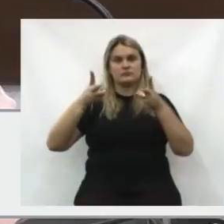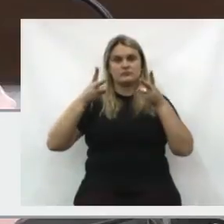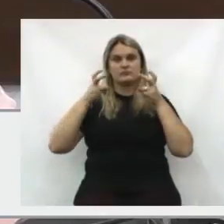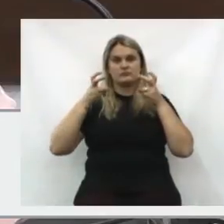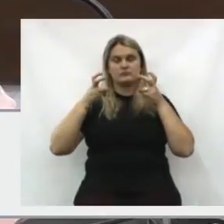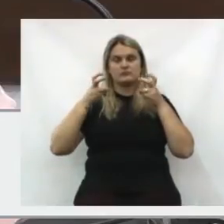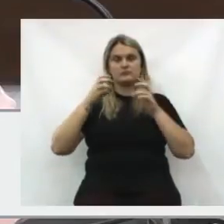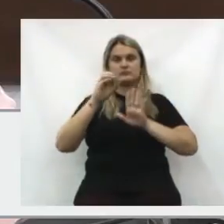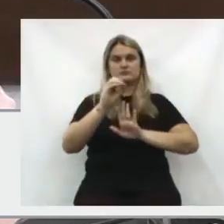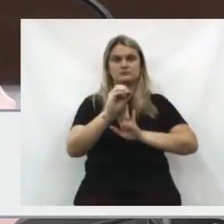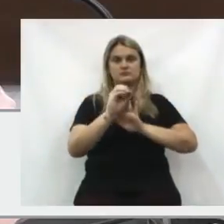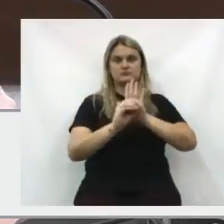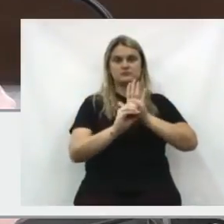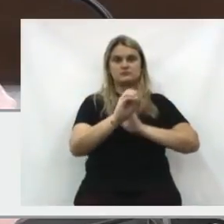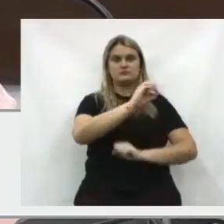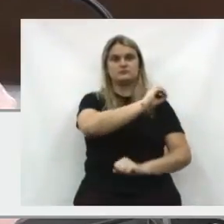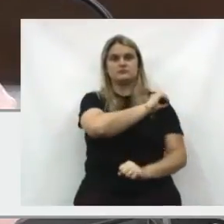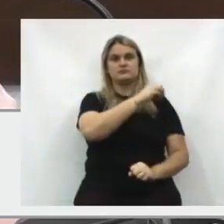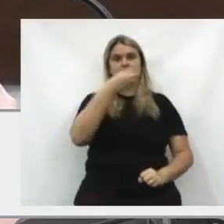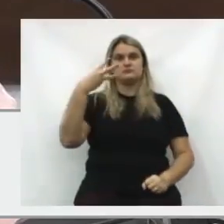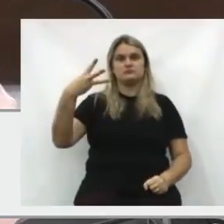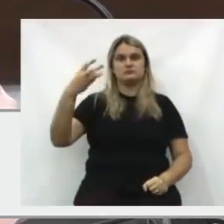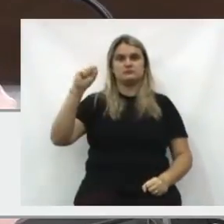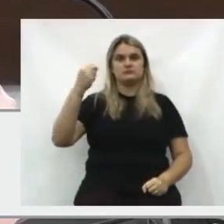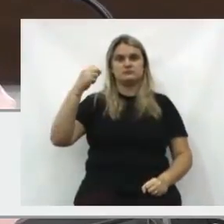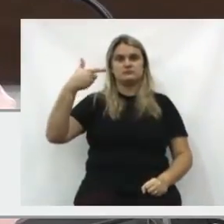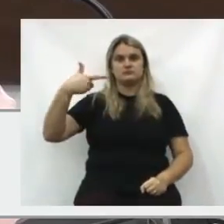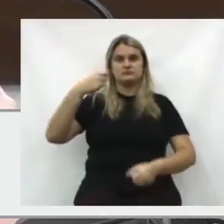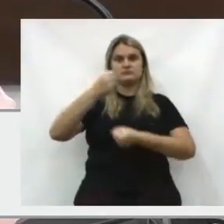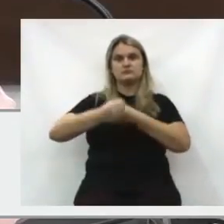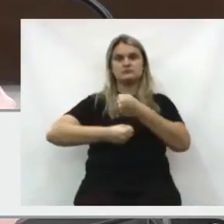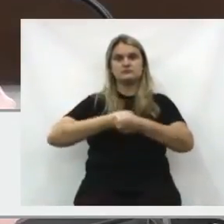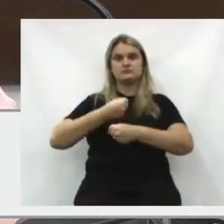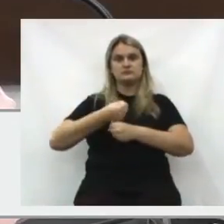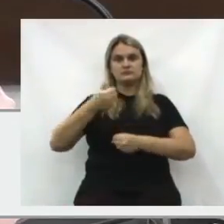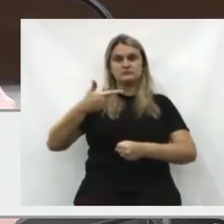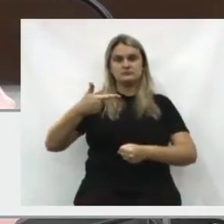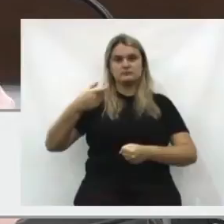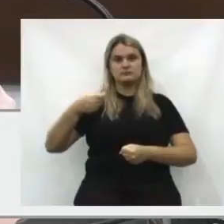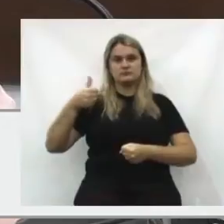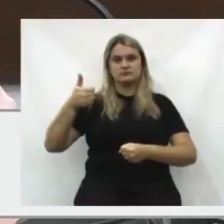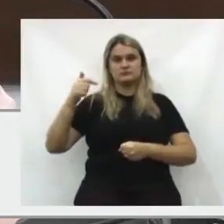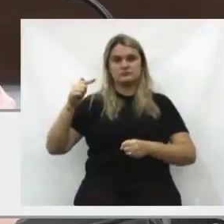03/2017 para devida apreciação. Ofício número